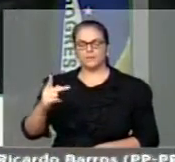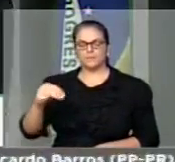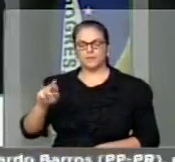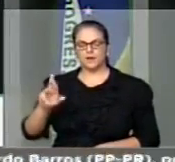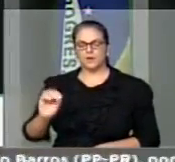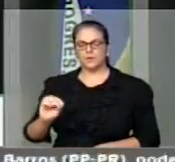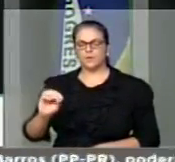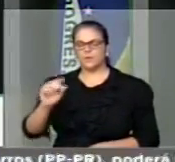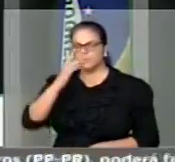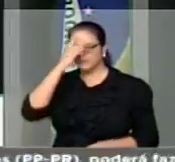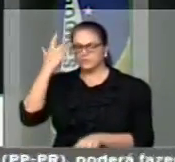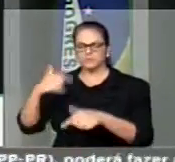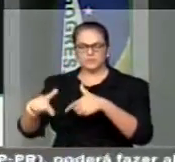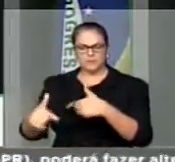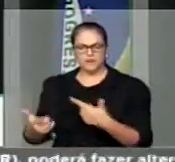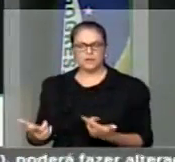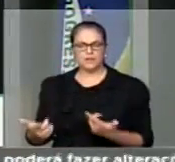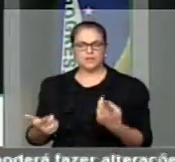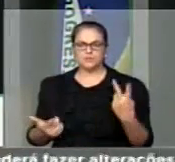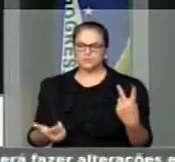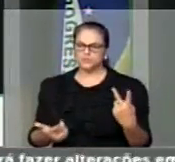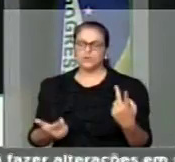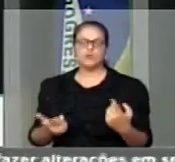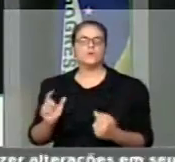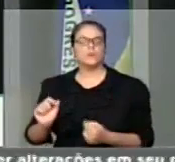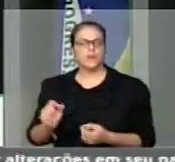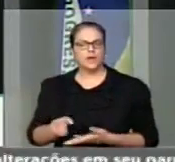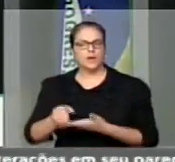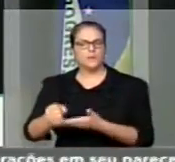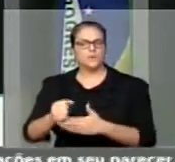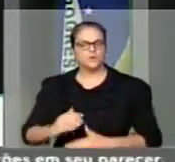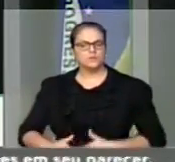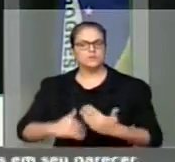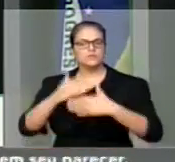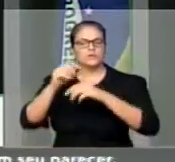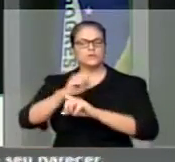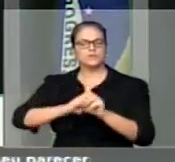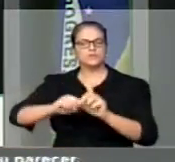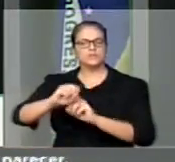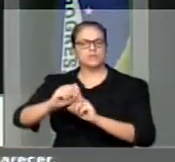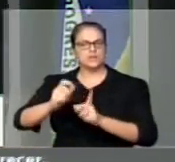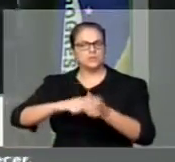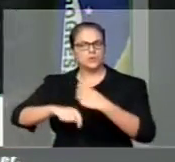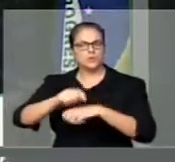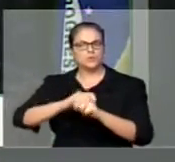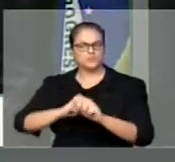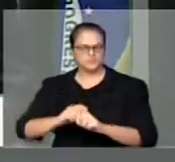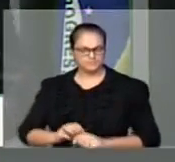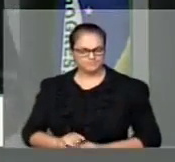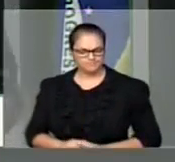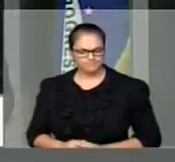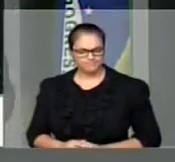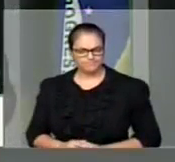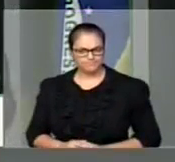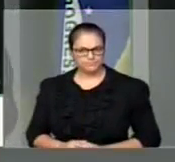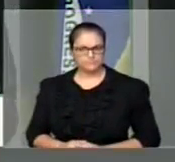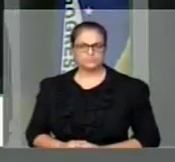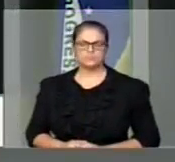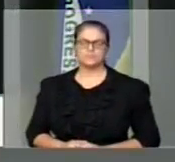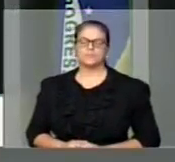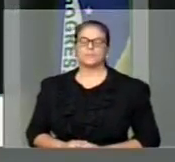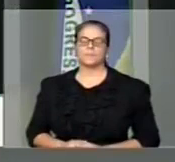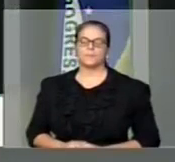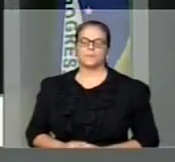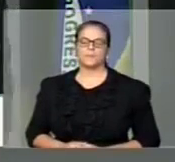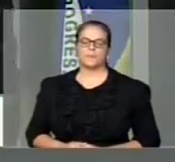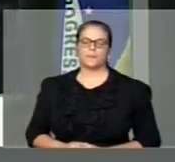públicos para que todos possam realmente obter o desenvolvimento econômico e social ao qual é incumbido o banco.